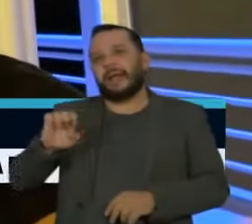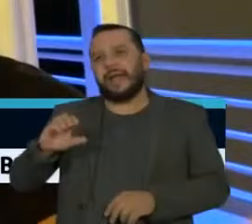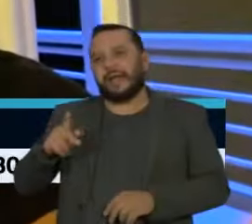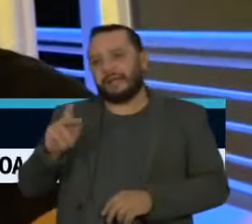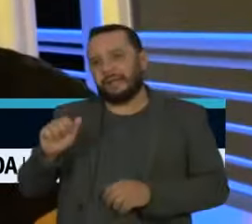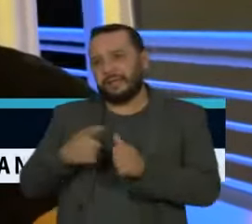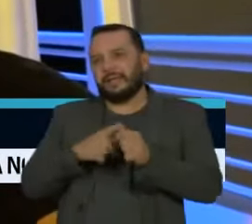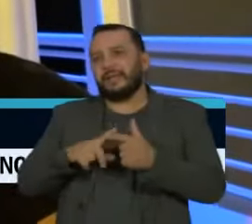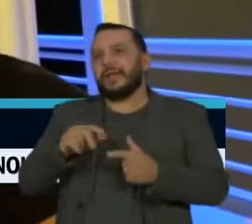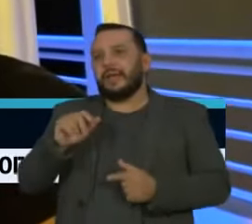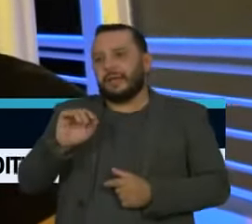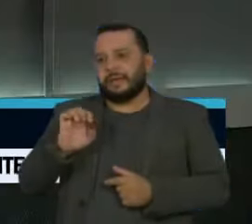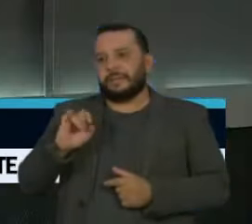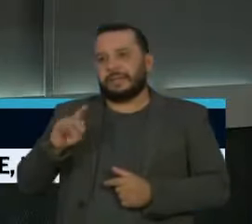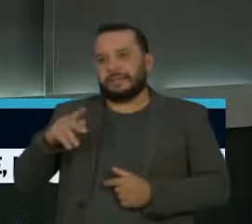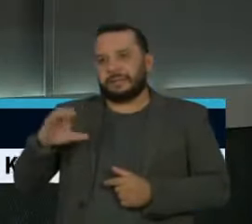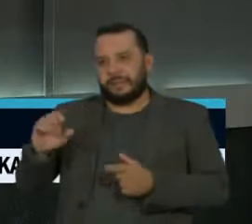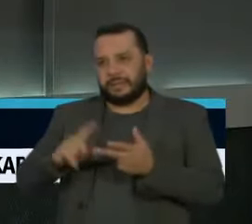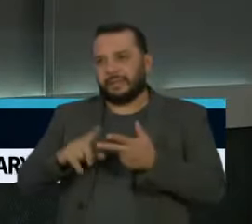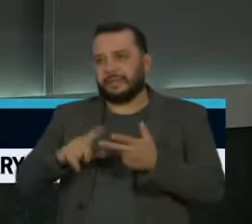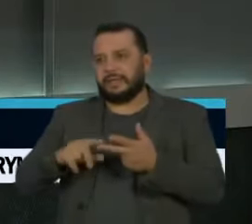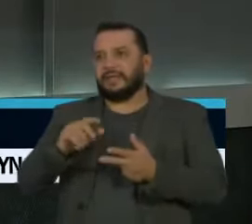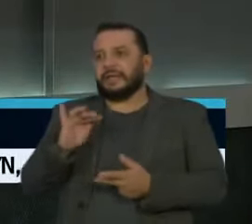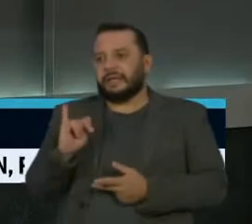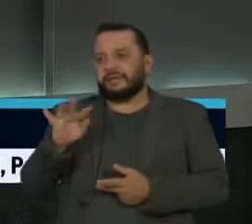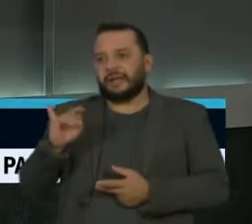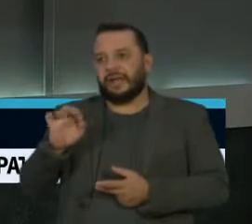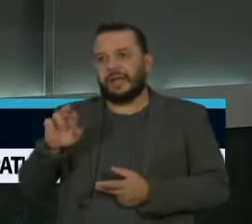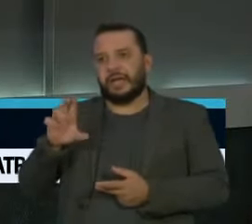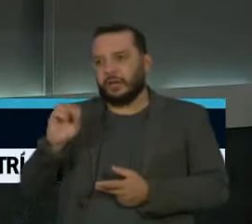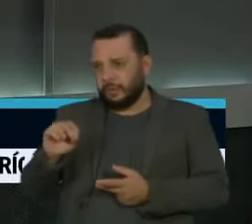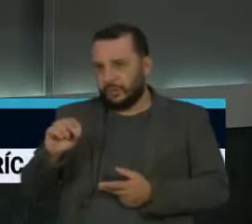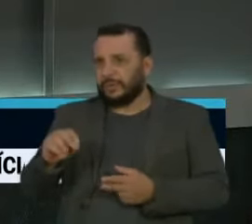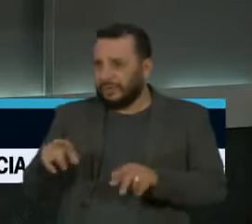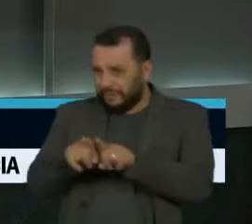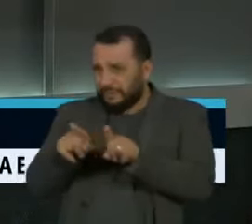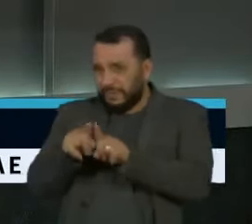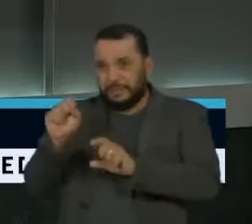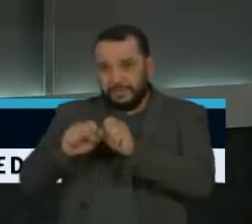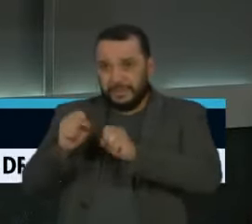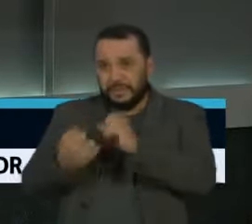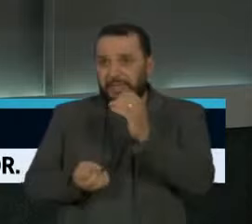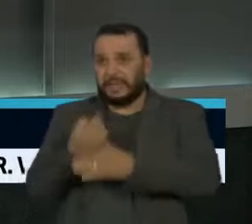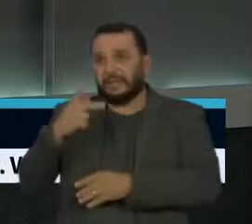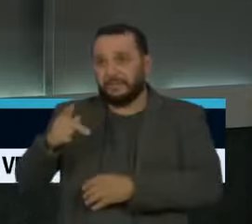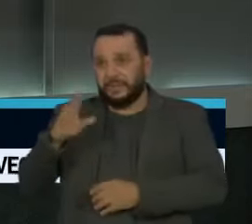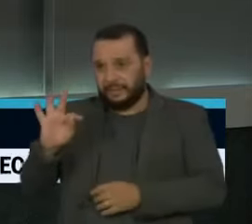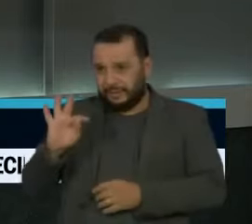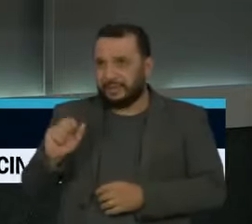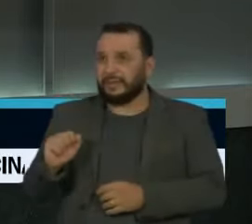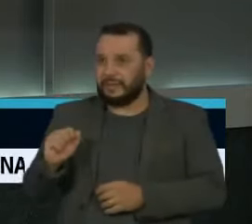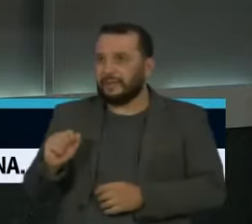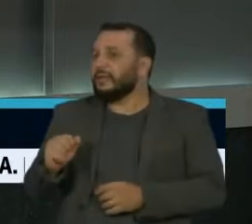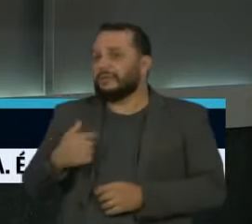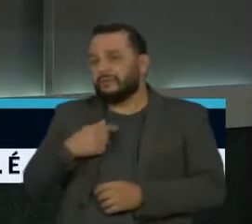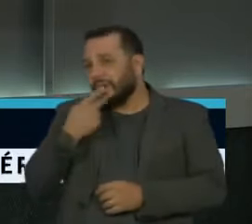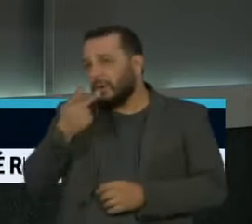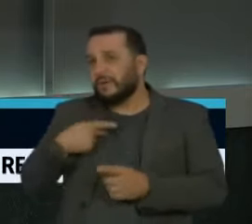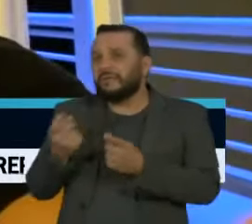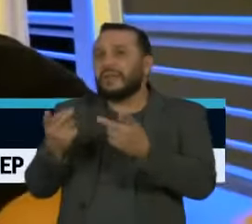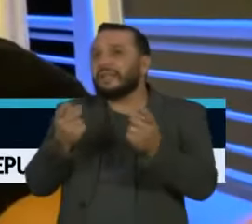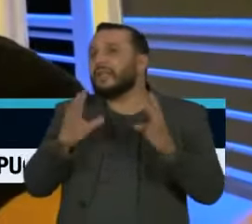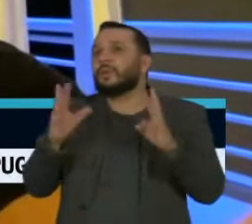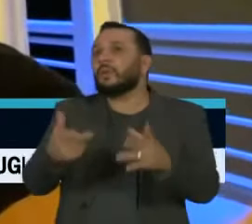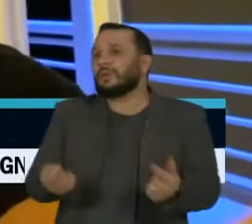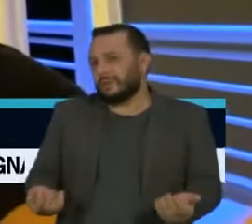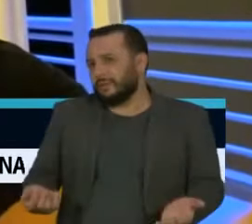para a EBC, para a Infraero. Sabe as empresas criadas pelo PT, que o Bolsonaro que disse que ia vender todas? Ele não precisa do